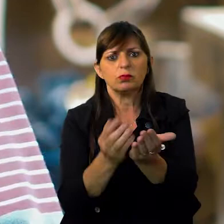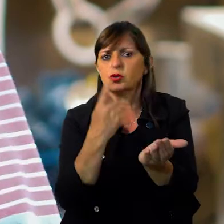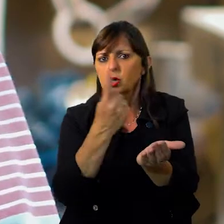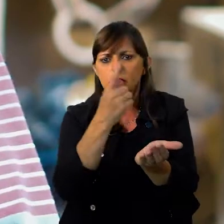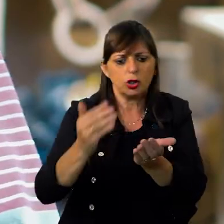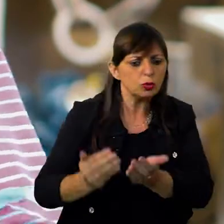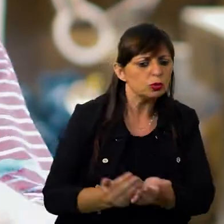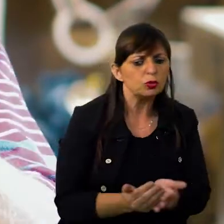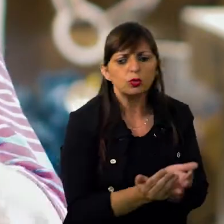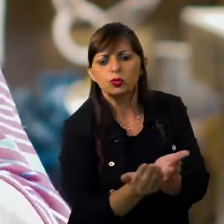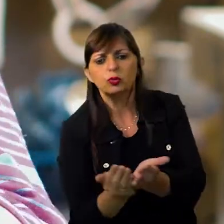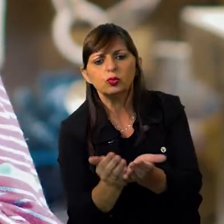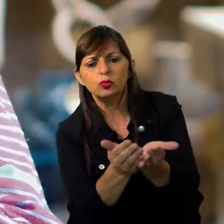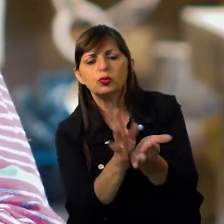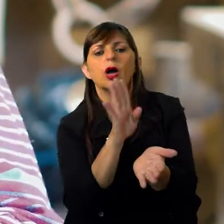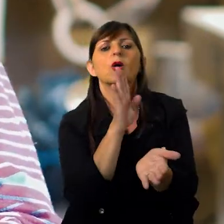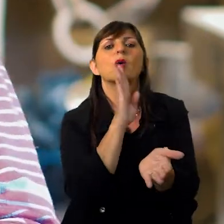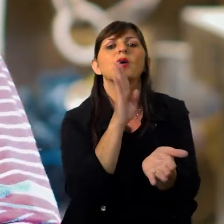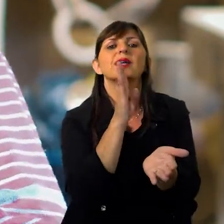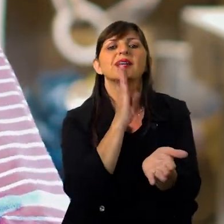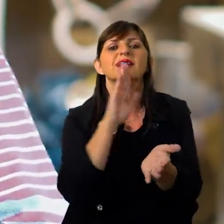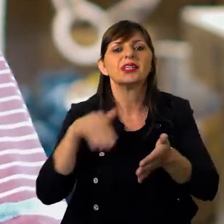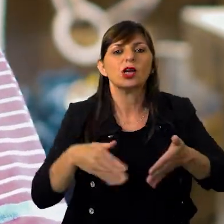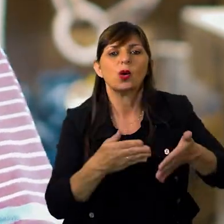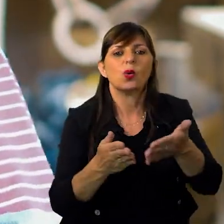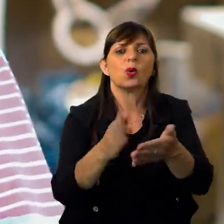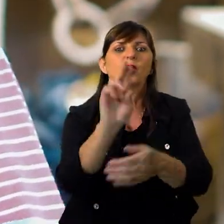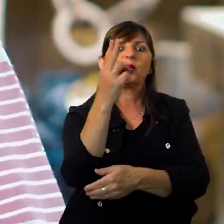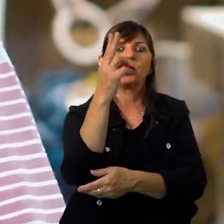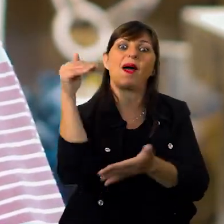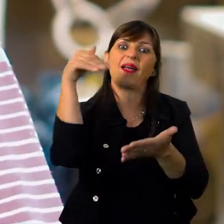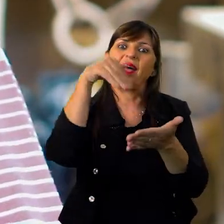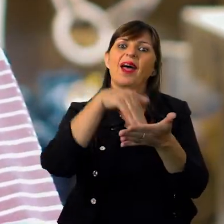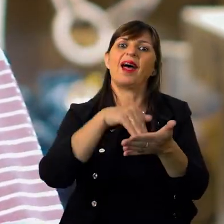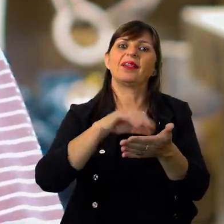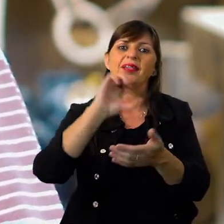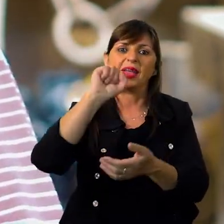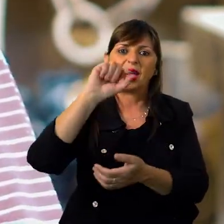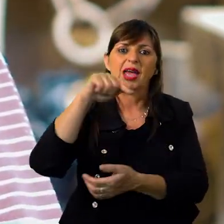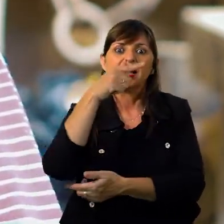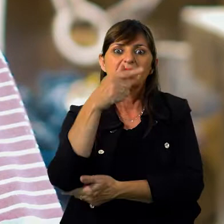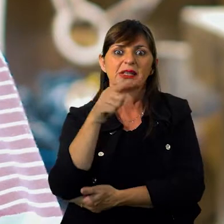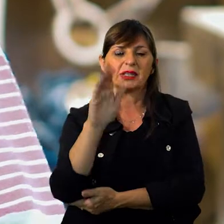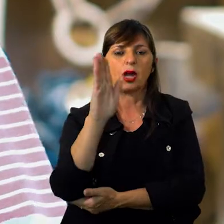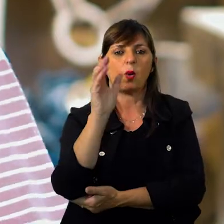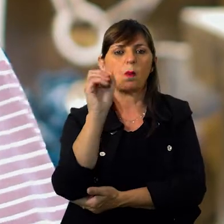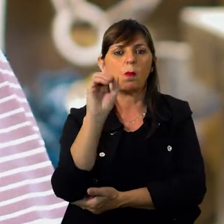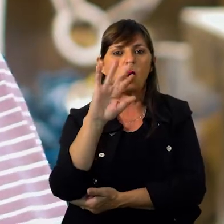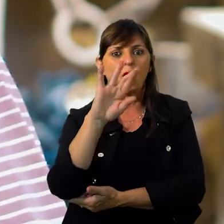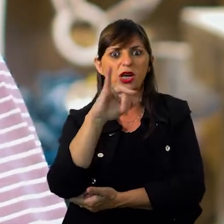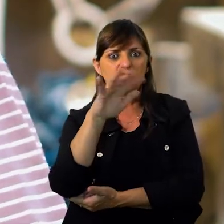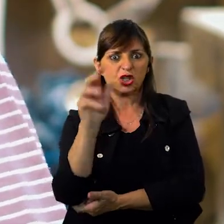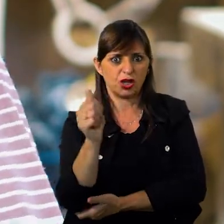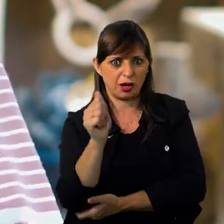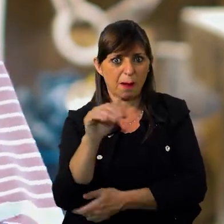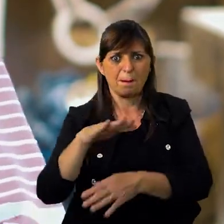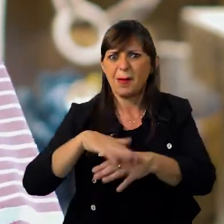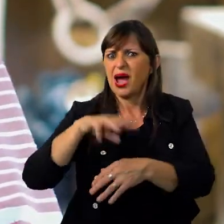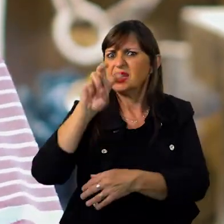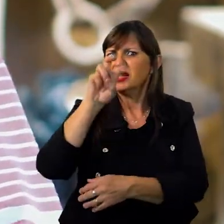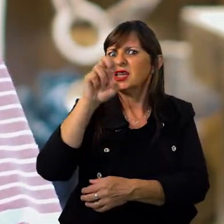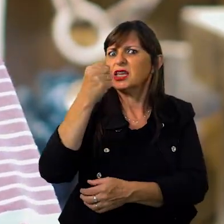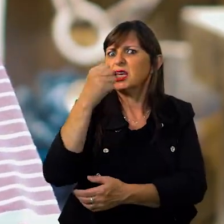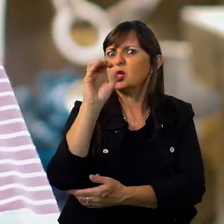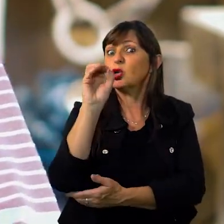com essa Canoa ele desce o Rio Uruguai que ele vai fazer uma expedição pelo Rio Uruguai que ele tem que reconhecer o trajeto que ele vai passar